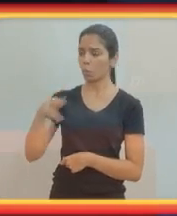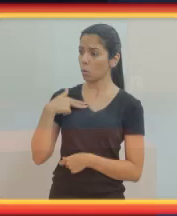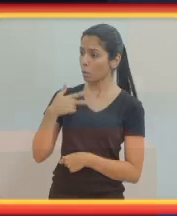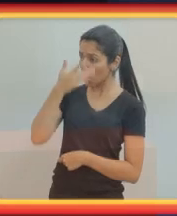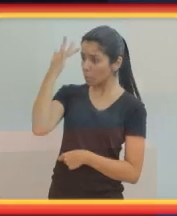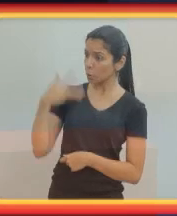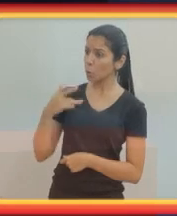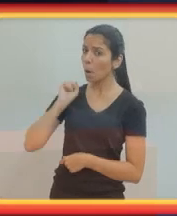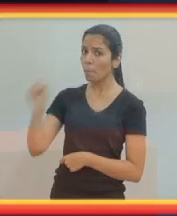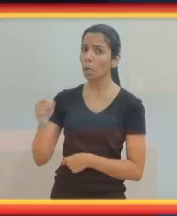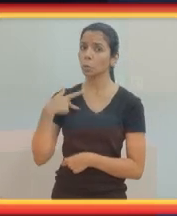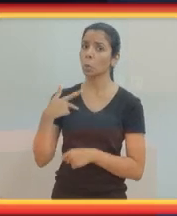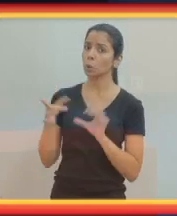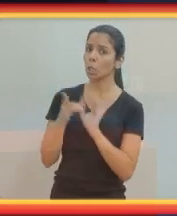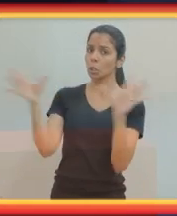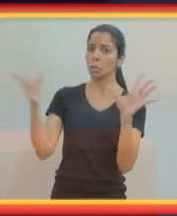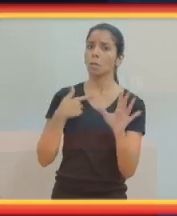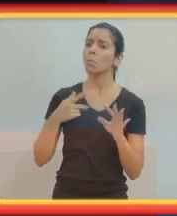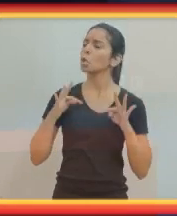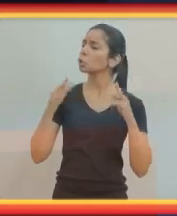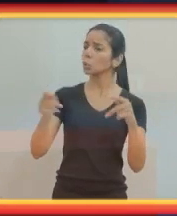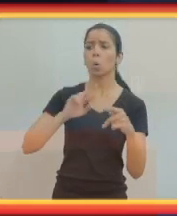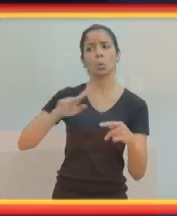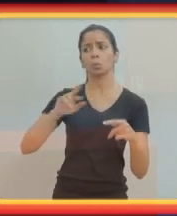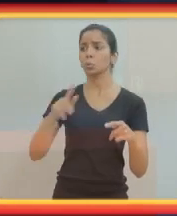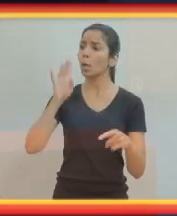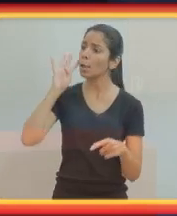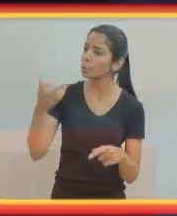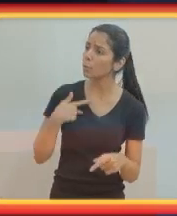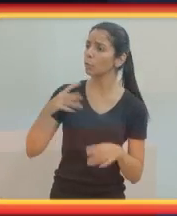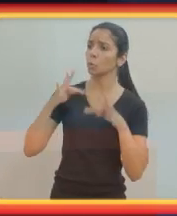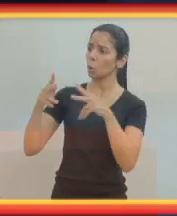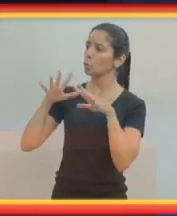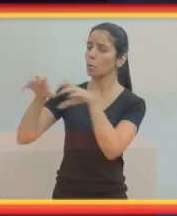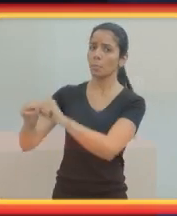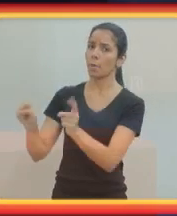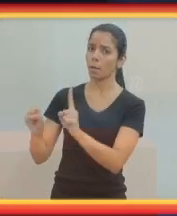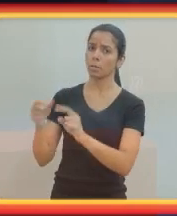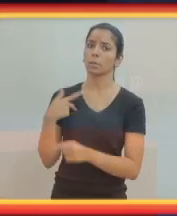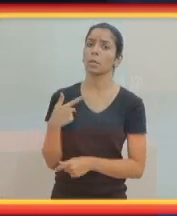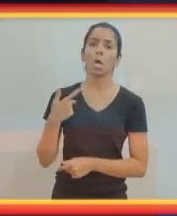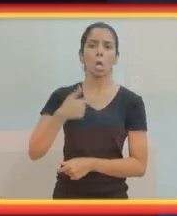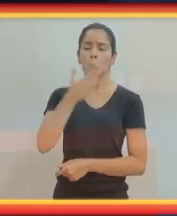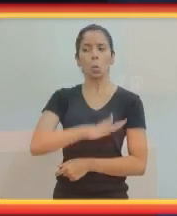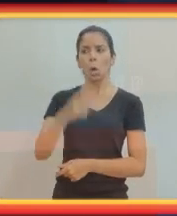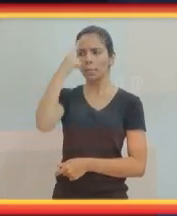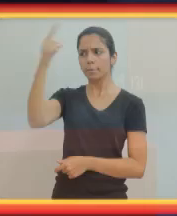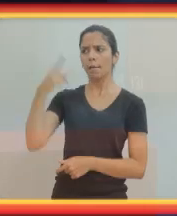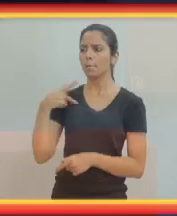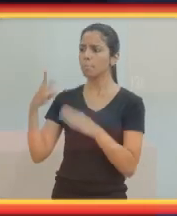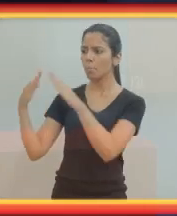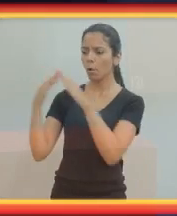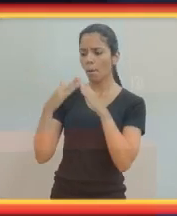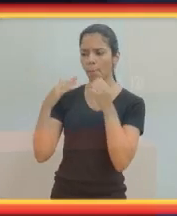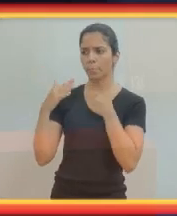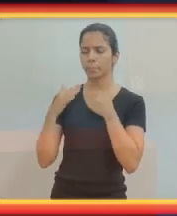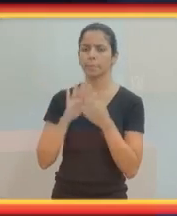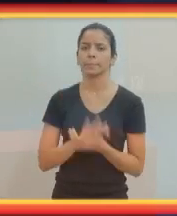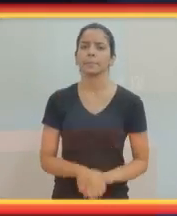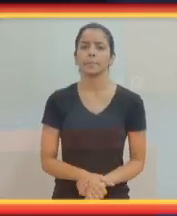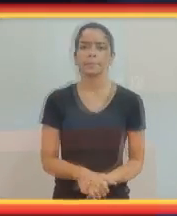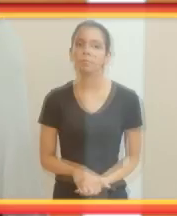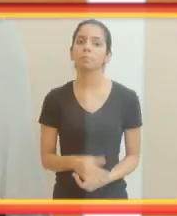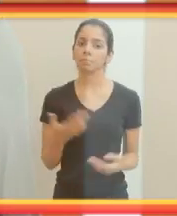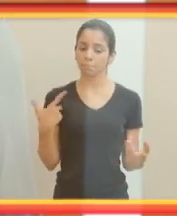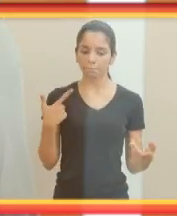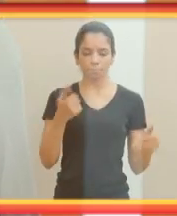assassino ainda está solto por aí. Mas nem todos os assassinatos são resolvidos, nem todos os assassinos são pegos. Não gosto da ideia dele morar perto de